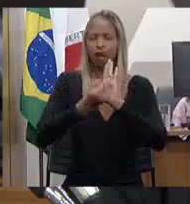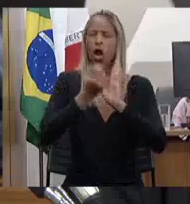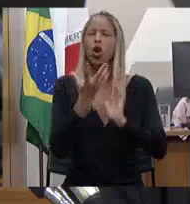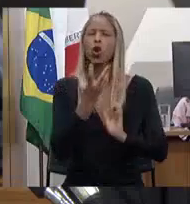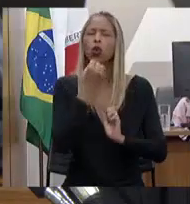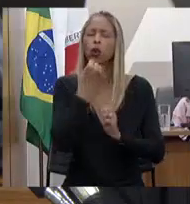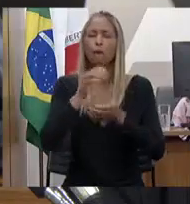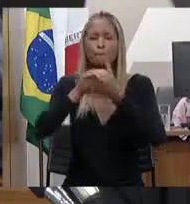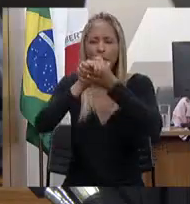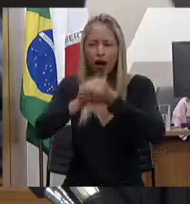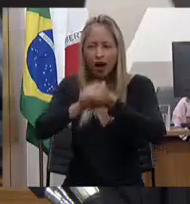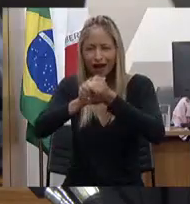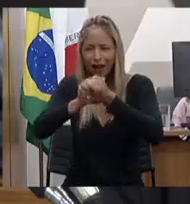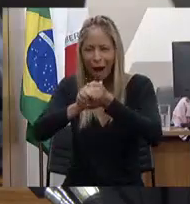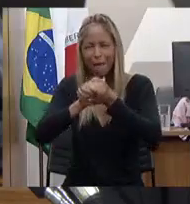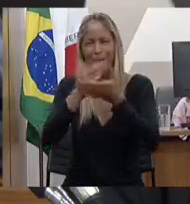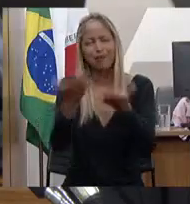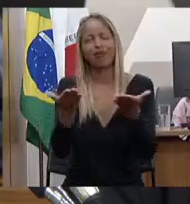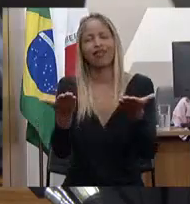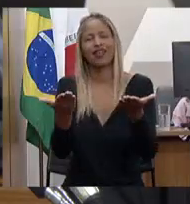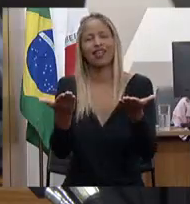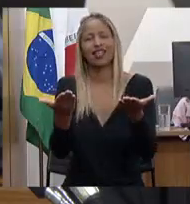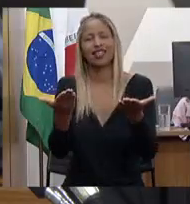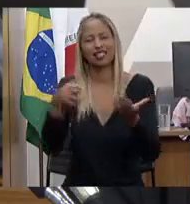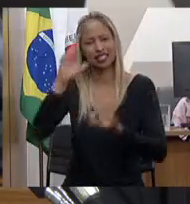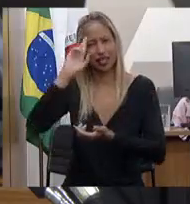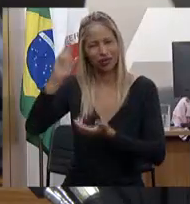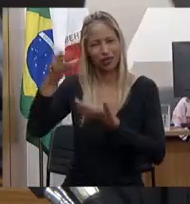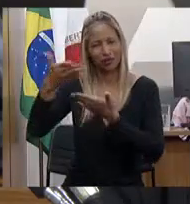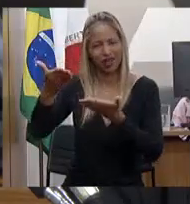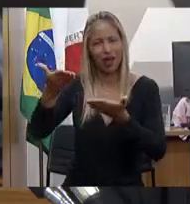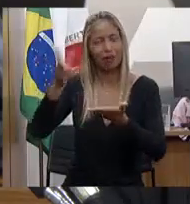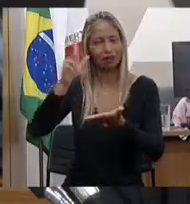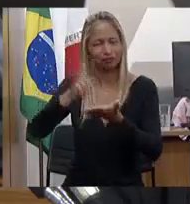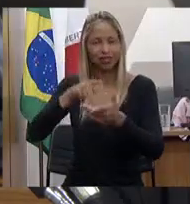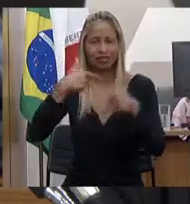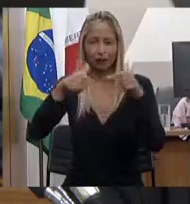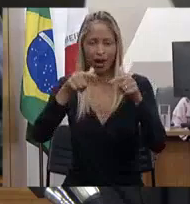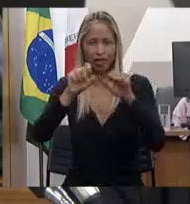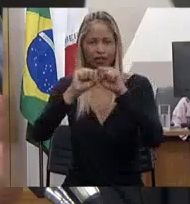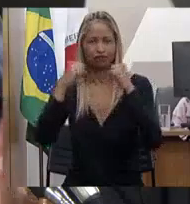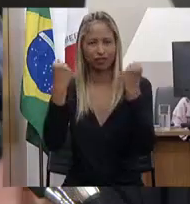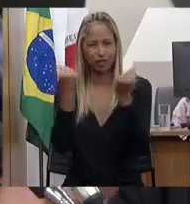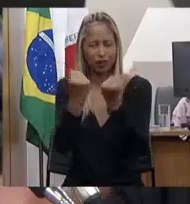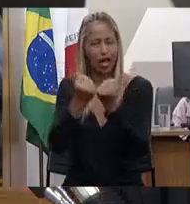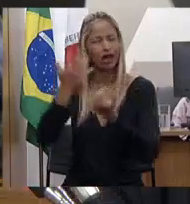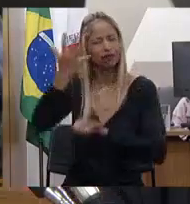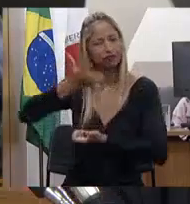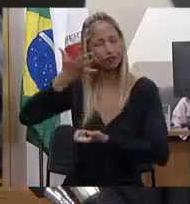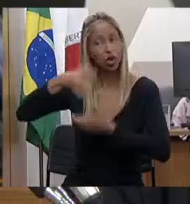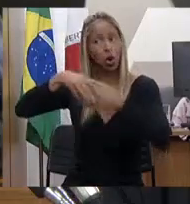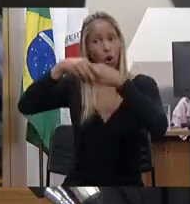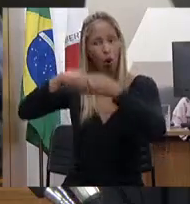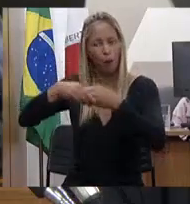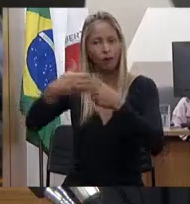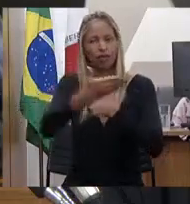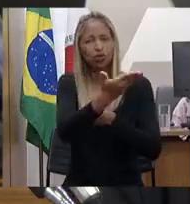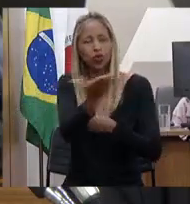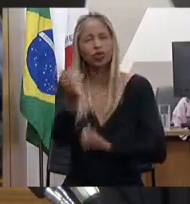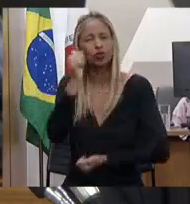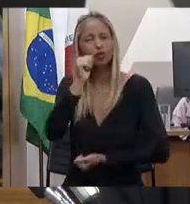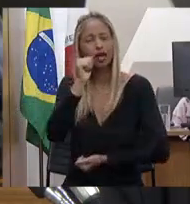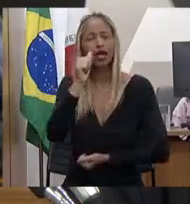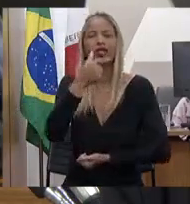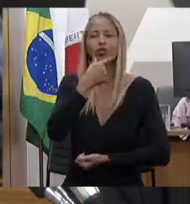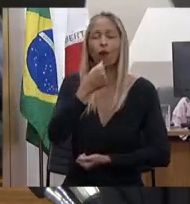lucro então parabenizar vossa excelência pelo pela pelo trabalho pela realização do debate permita então cumprimentar todos e todos